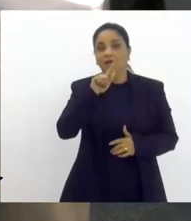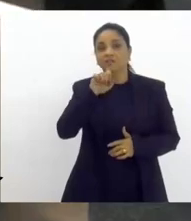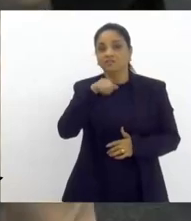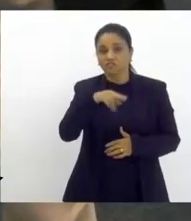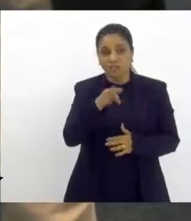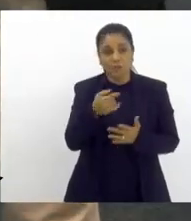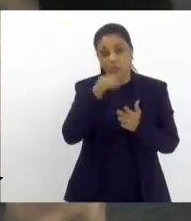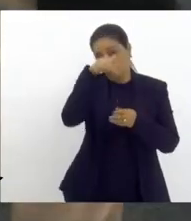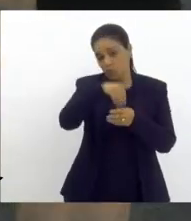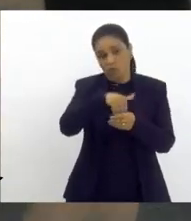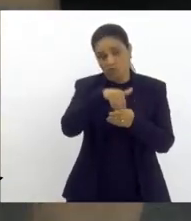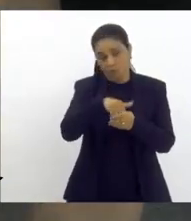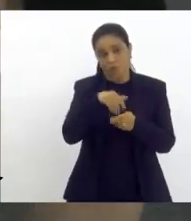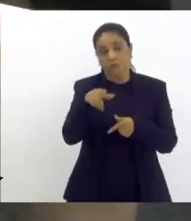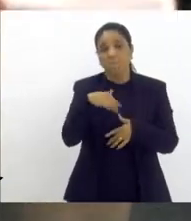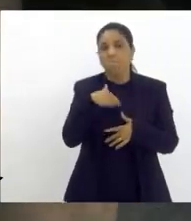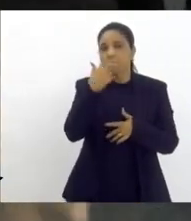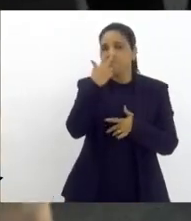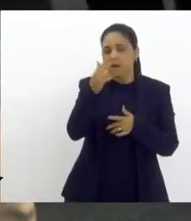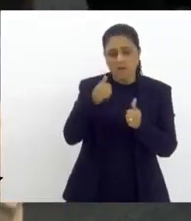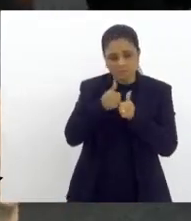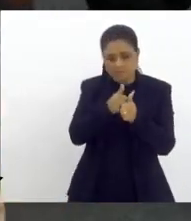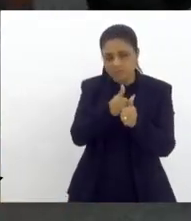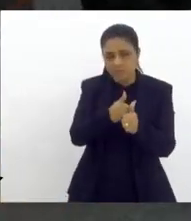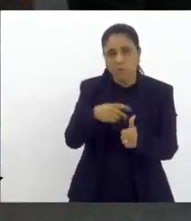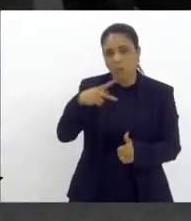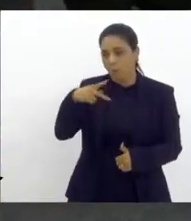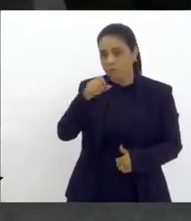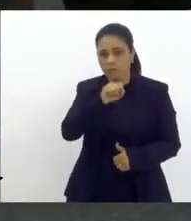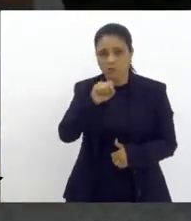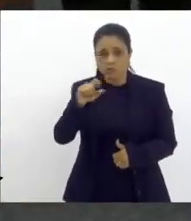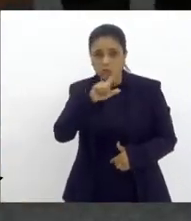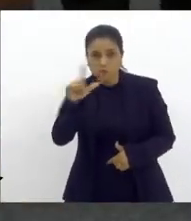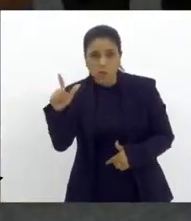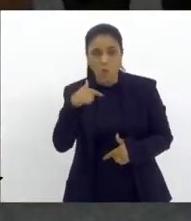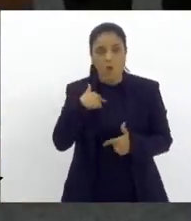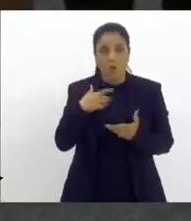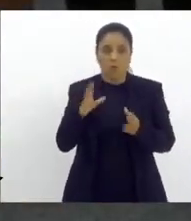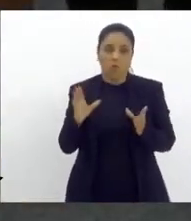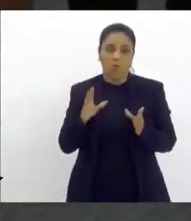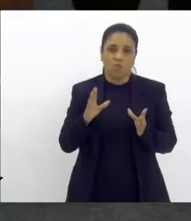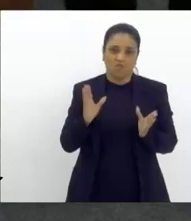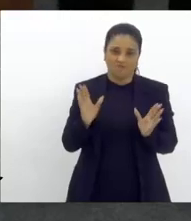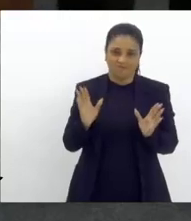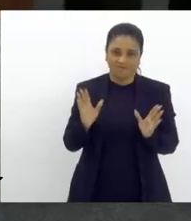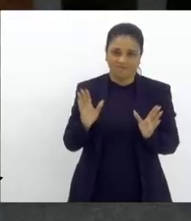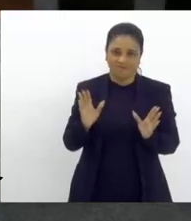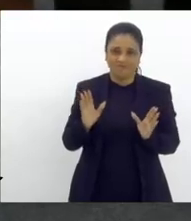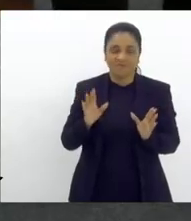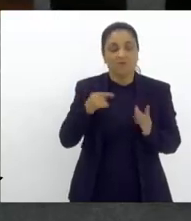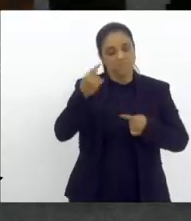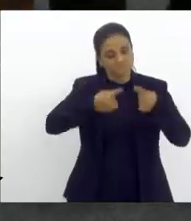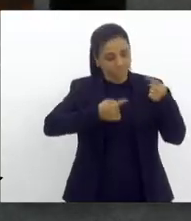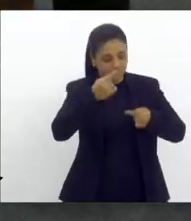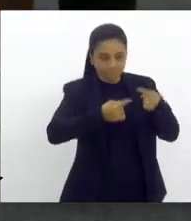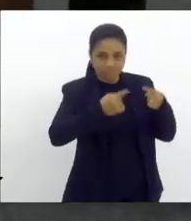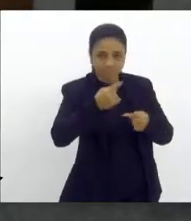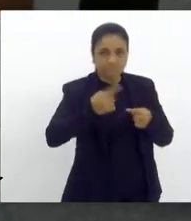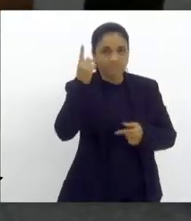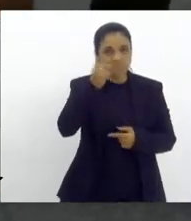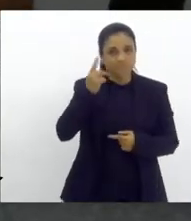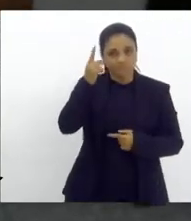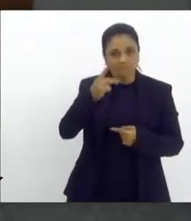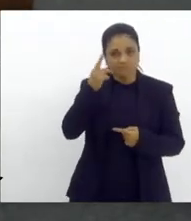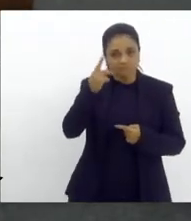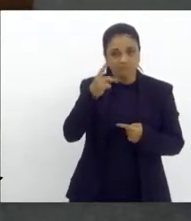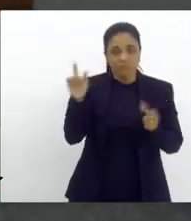que o trabalho que é feito aqui não seja justificativa para perseguir bancada a OB façamos o debate político como ele deve ser